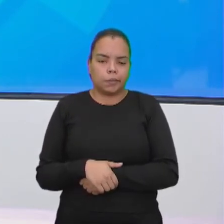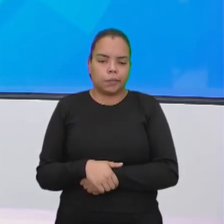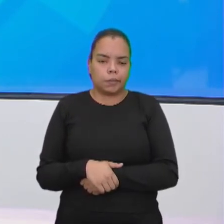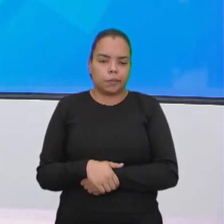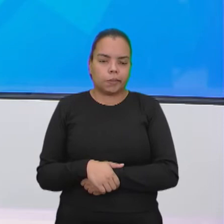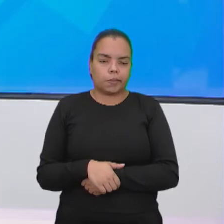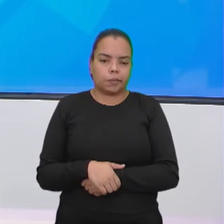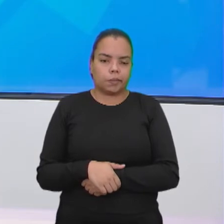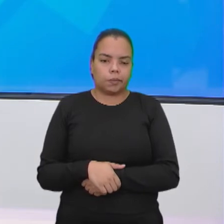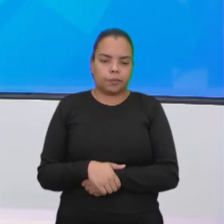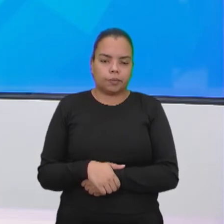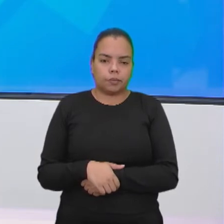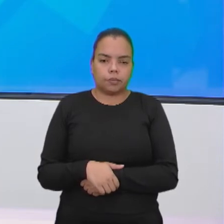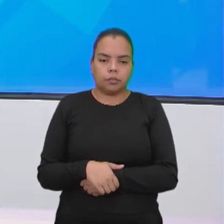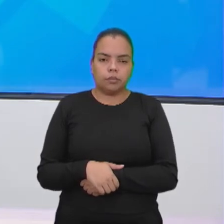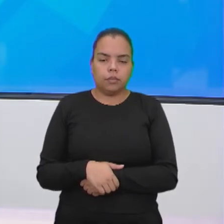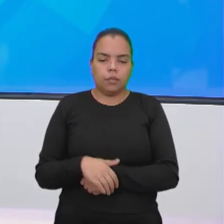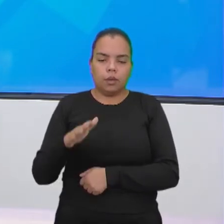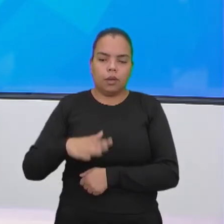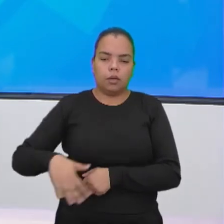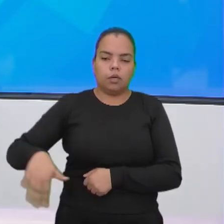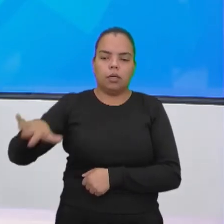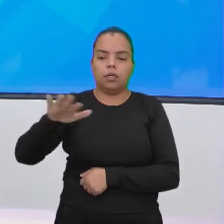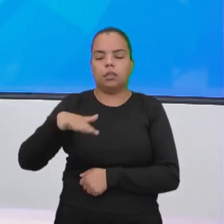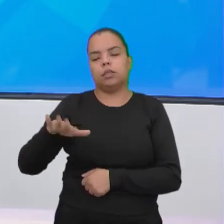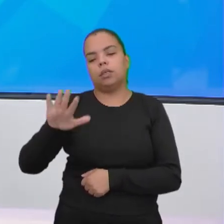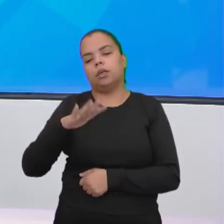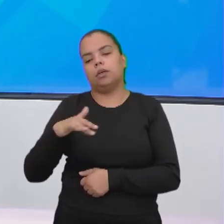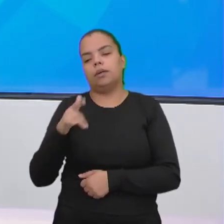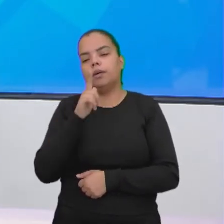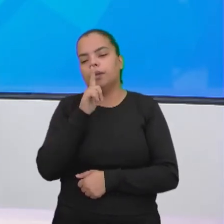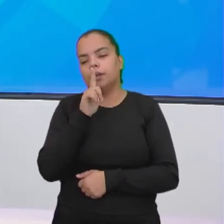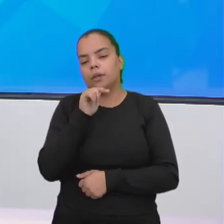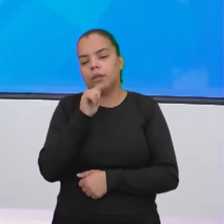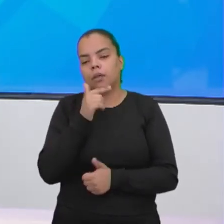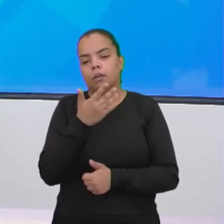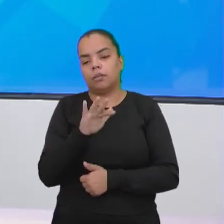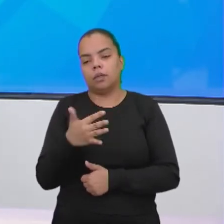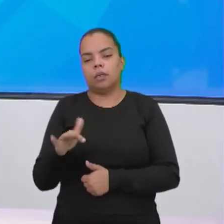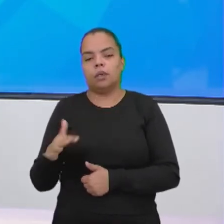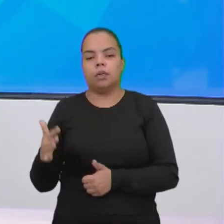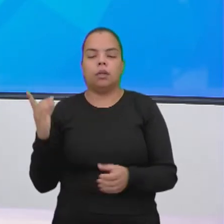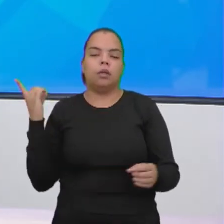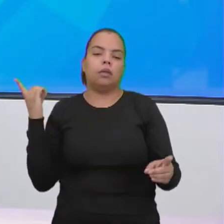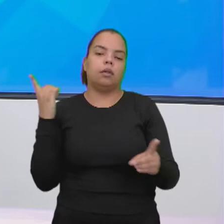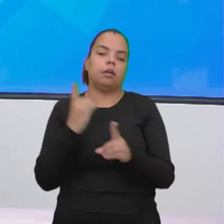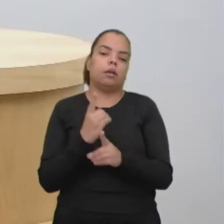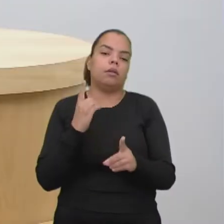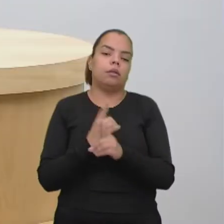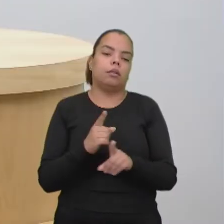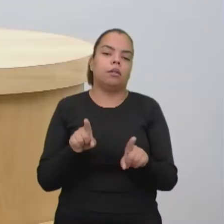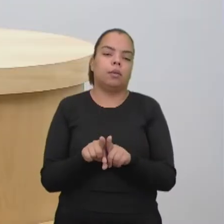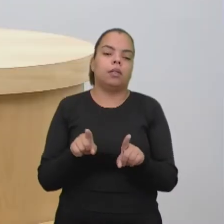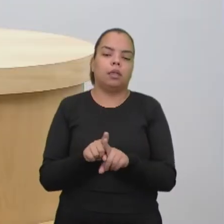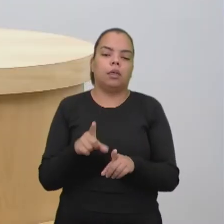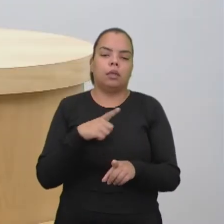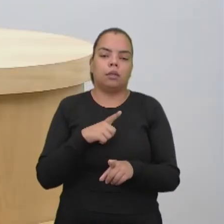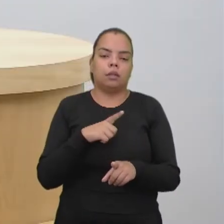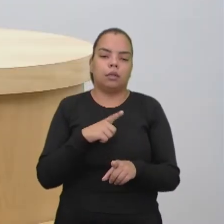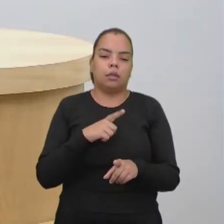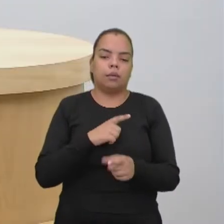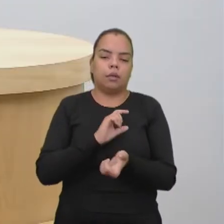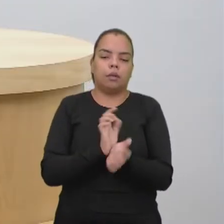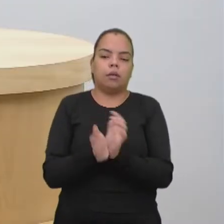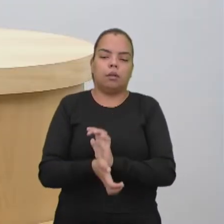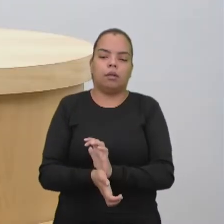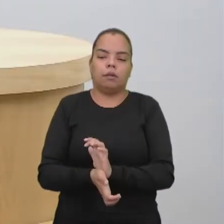marinha, que são lá as regiões oceânicas, por isso que também é encontrado combustíveis fósseis no que nós chamamos de